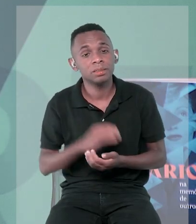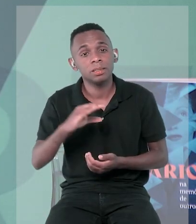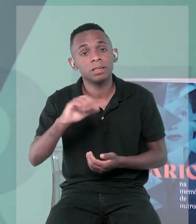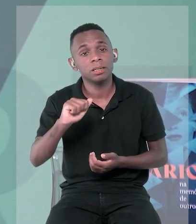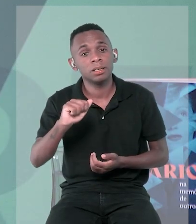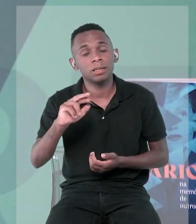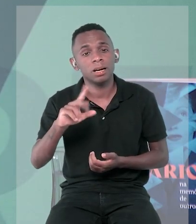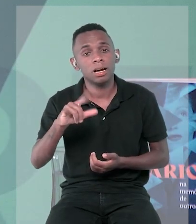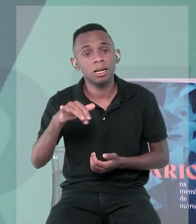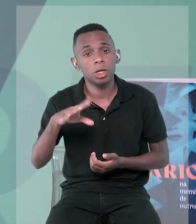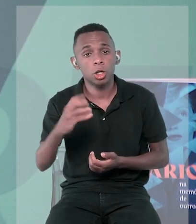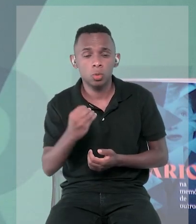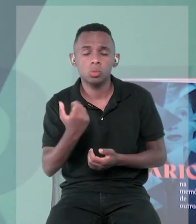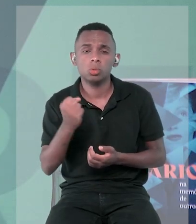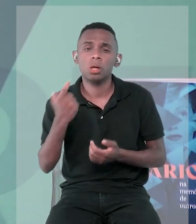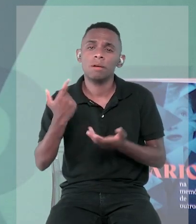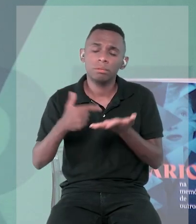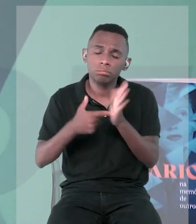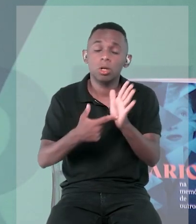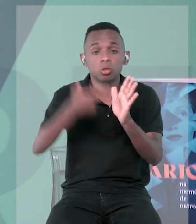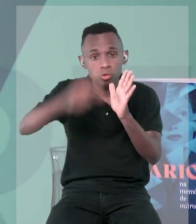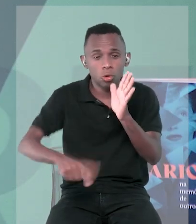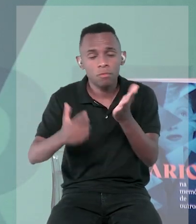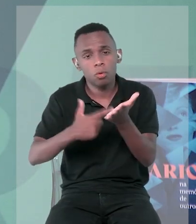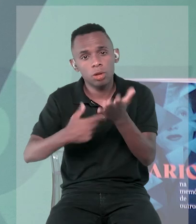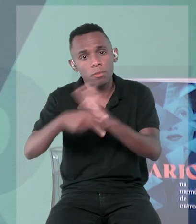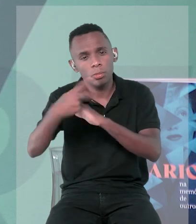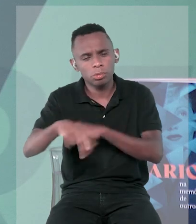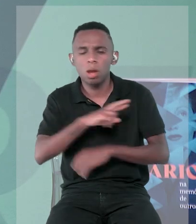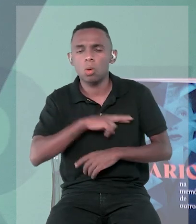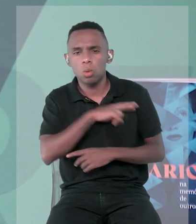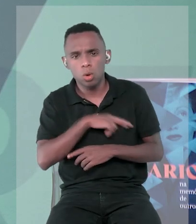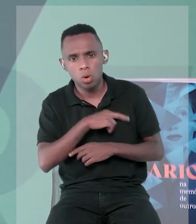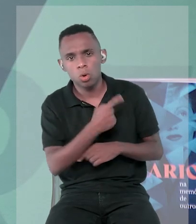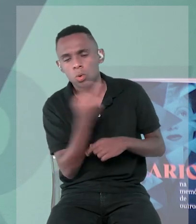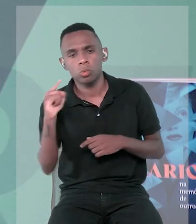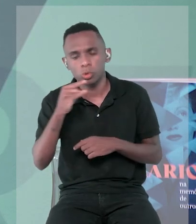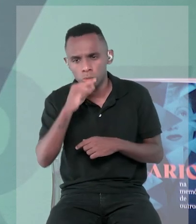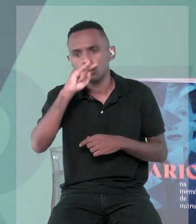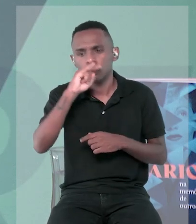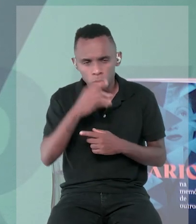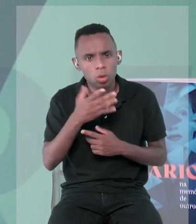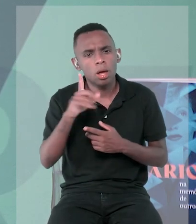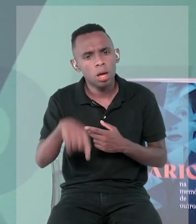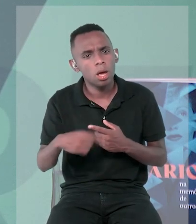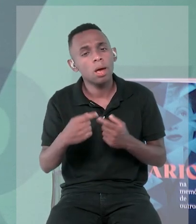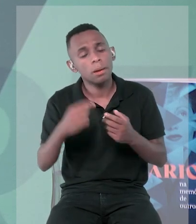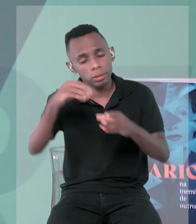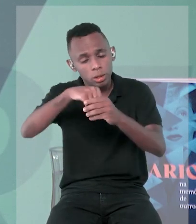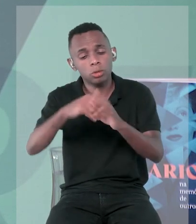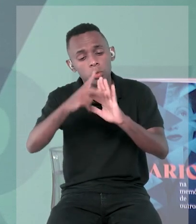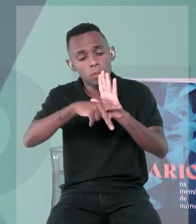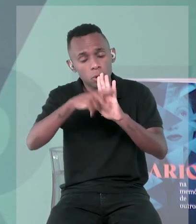Carlinhos vai lançar um livro que, na verdade, relançar um livro dele, que é um romance, que chama O Último Conhaque, excelente, que faz parte